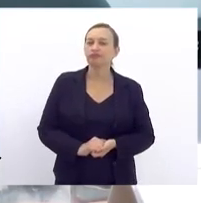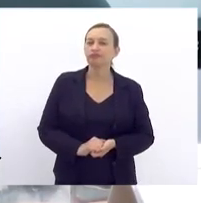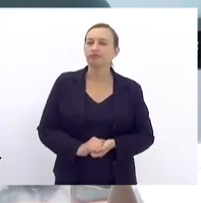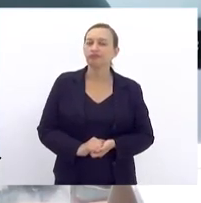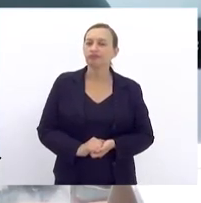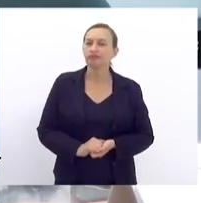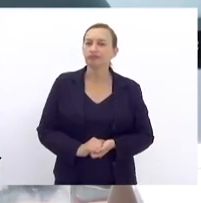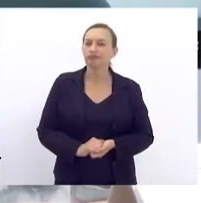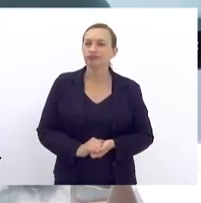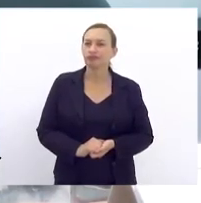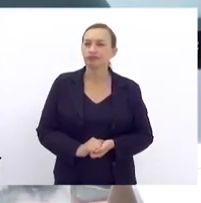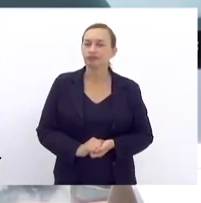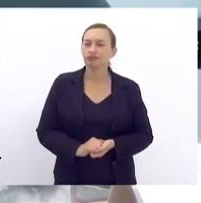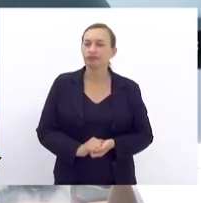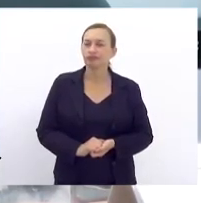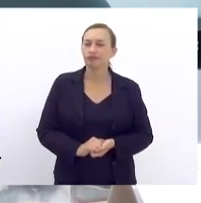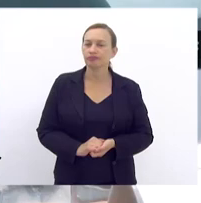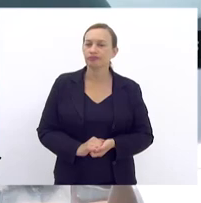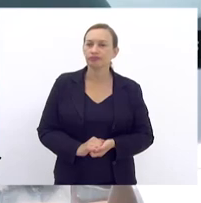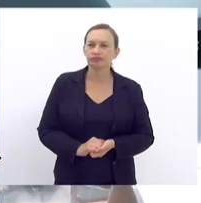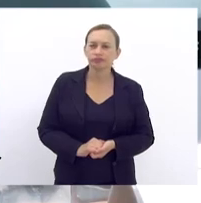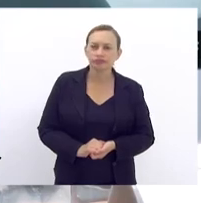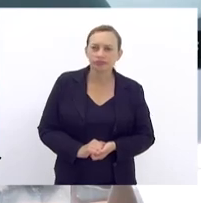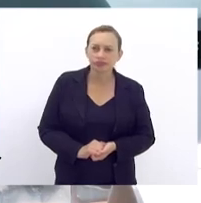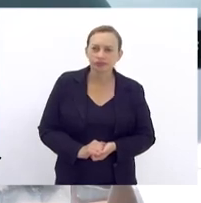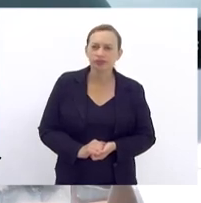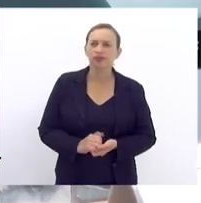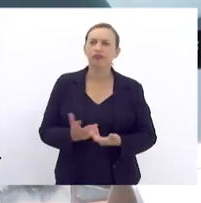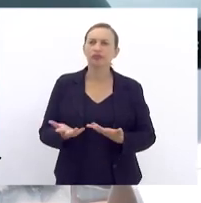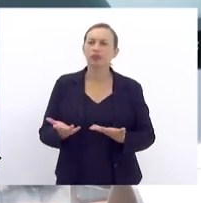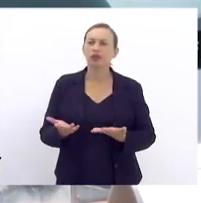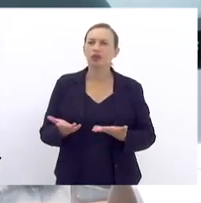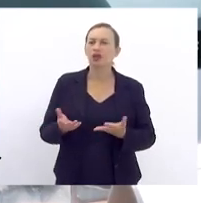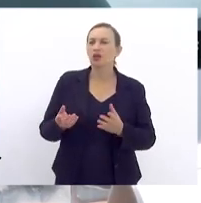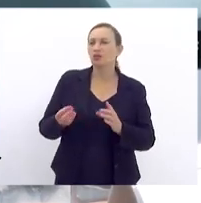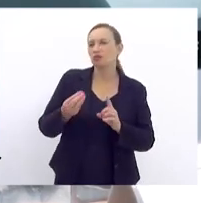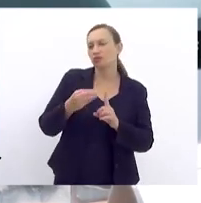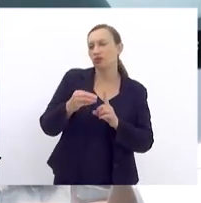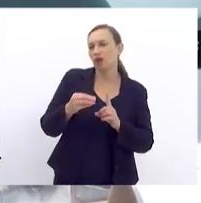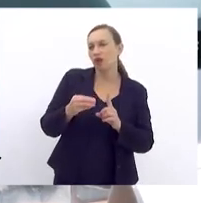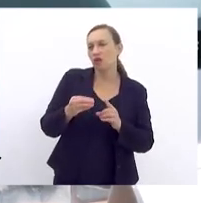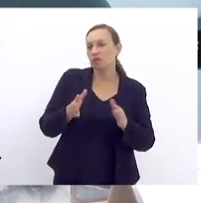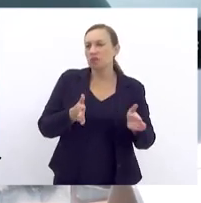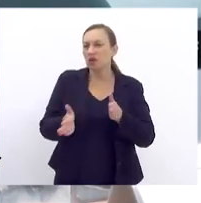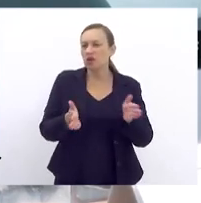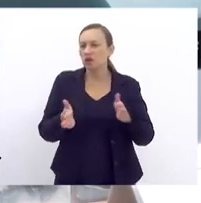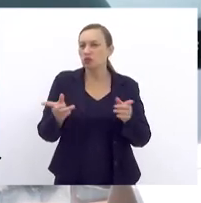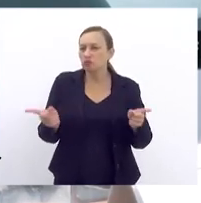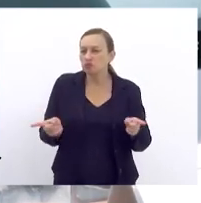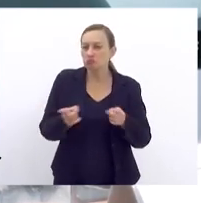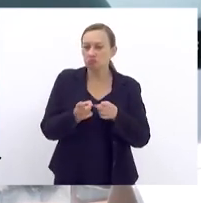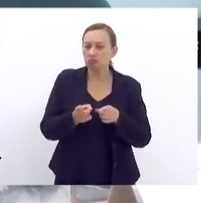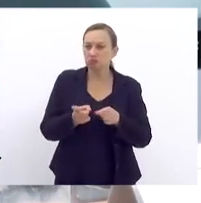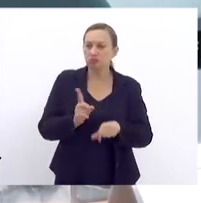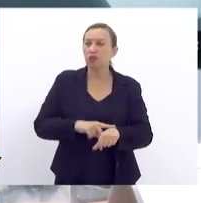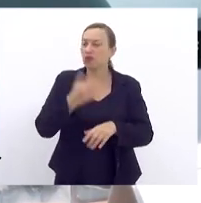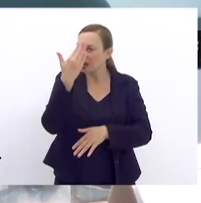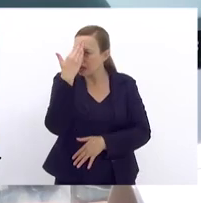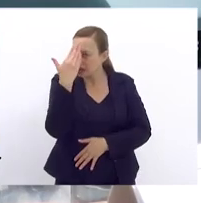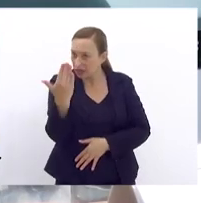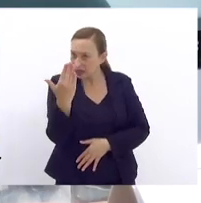pequeno fragmento que nós estamos fazendo ali nesse período curto de tempo é Quero Agradecer